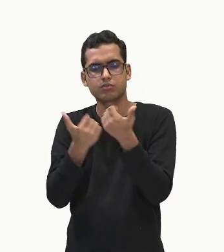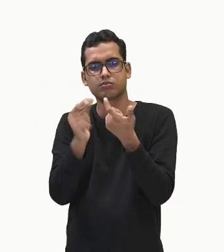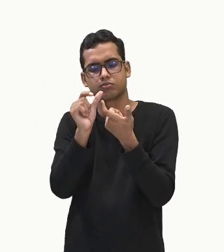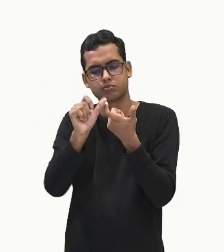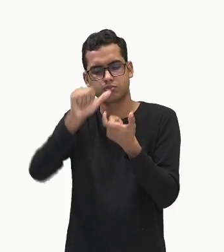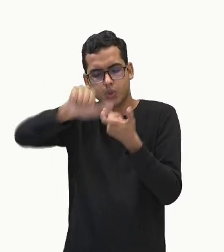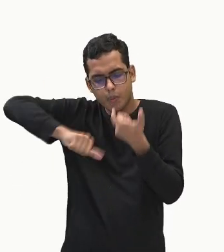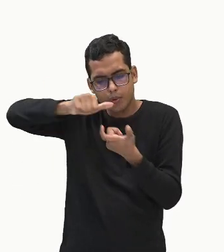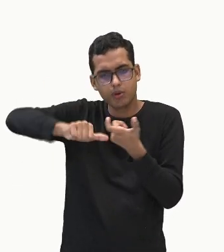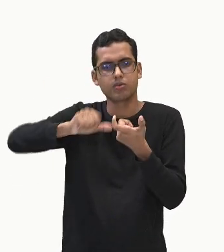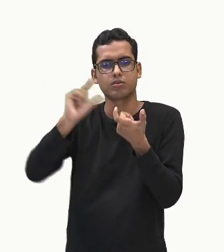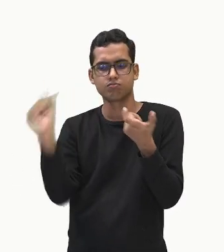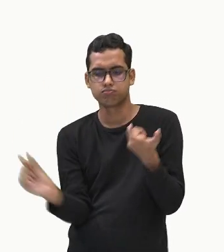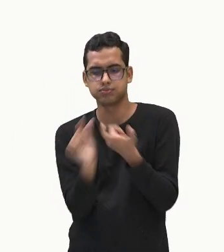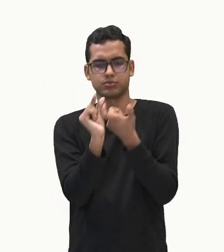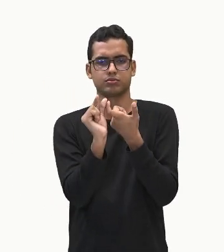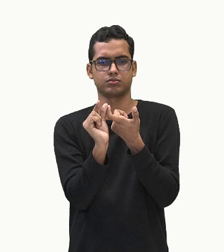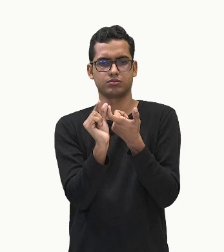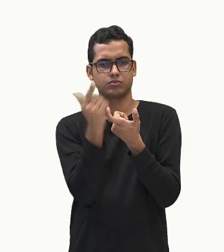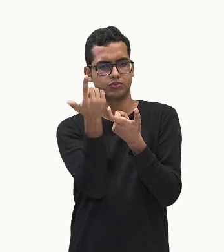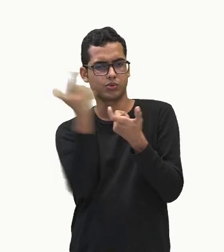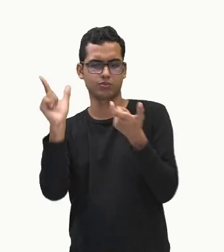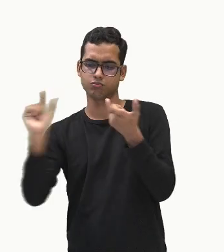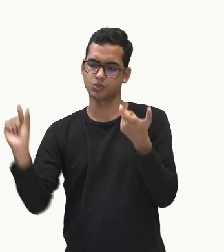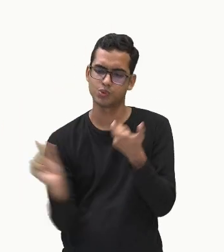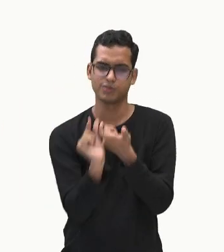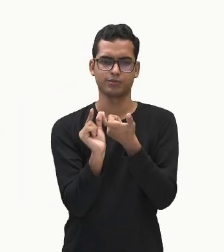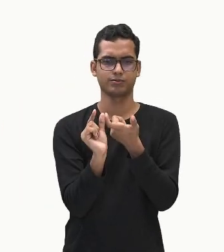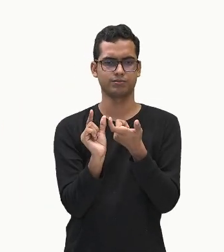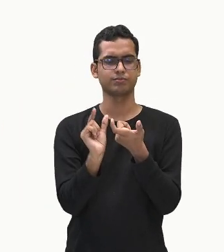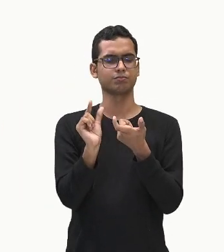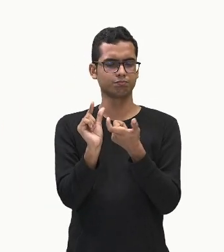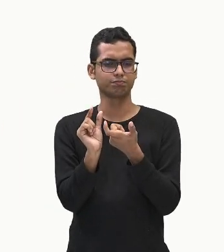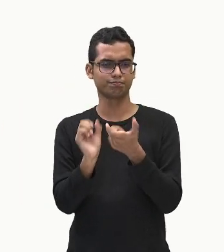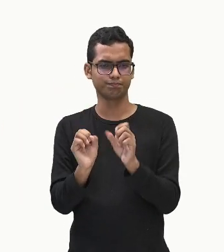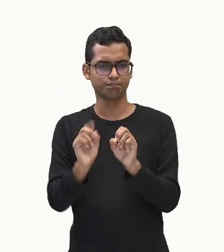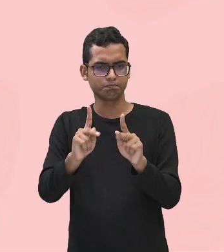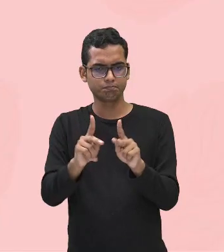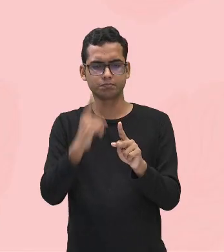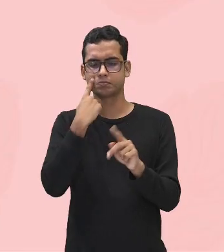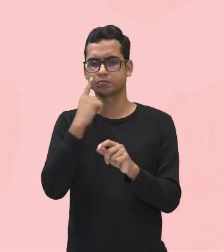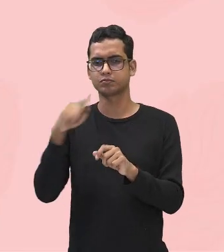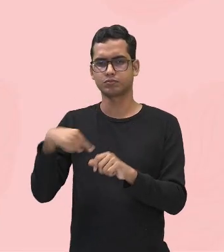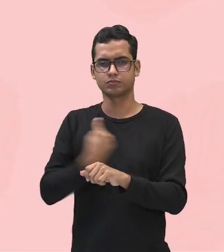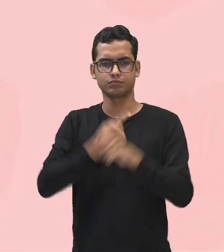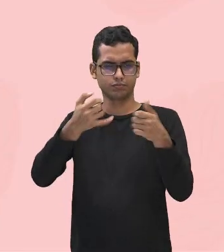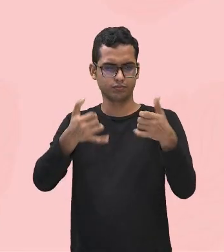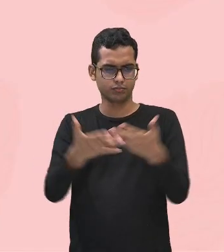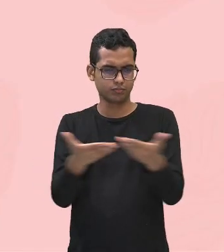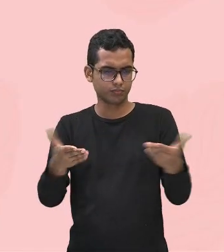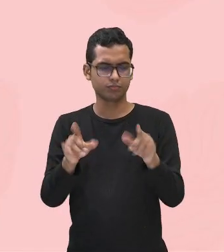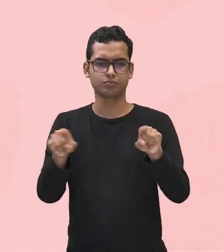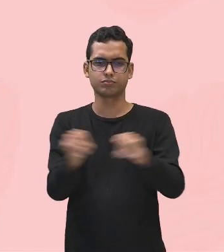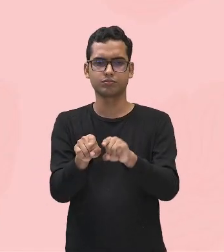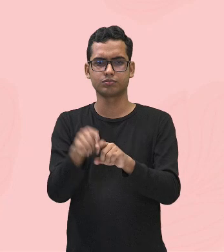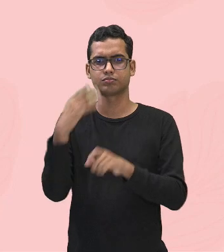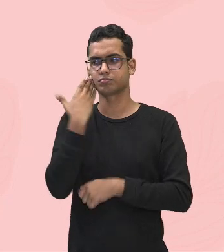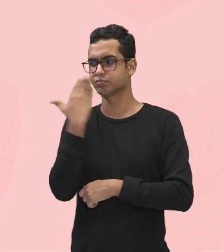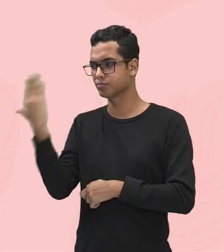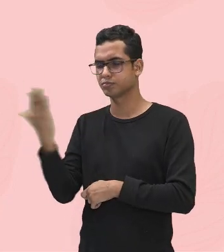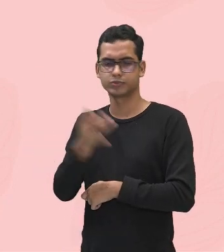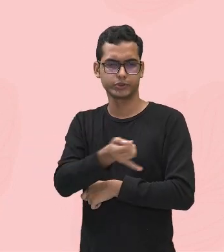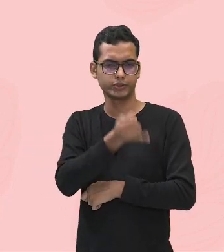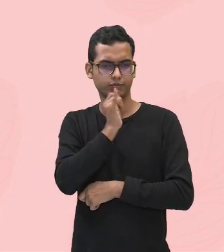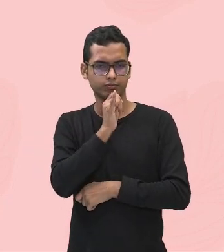correspondentes ao seu grupo. Nós vamos já conhecer essas desinências. Dessa forma, observem aqui,